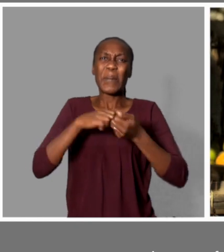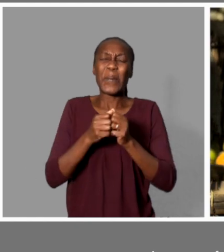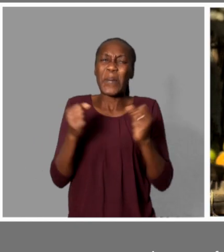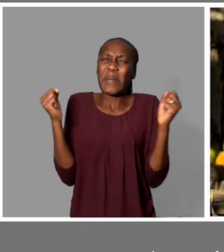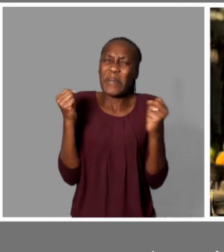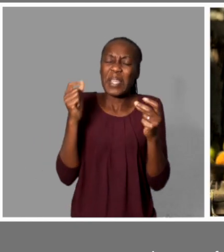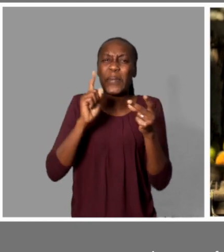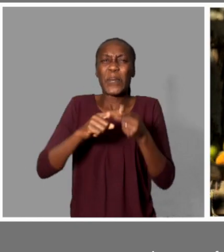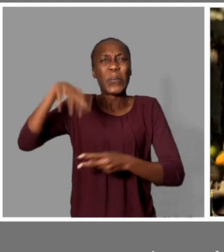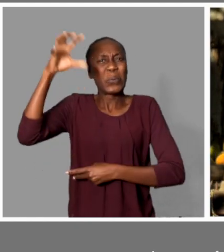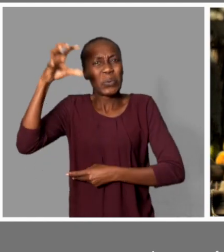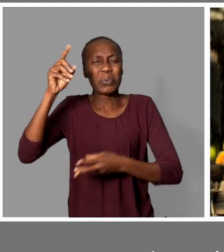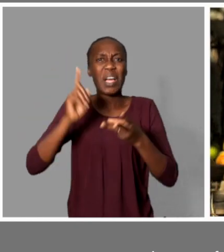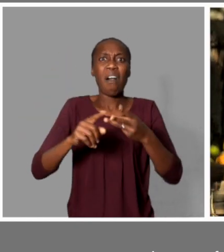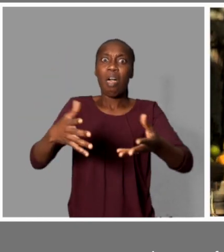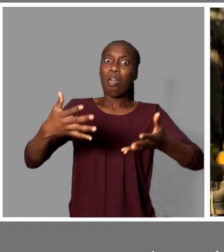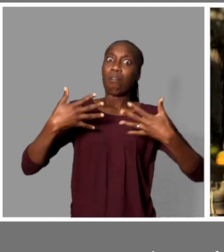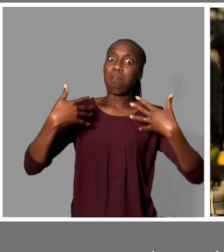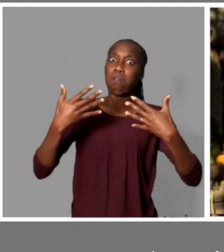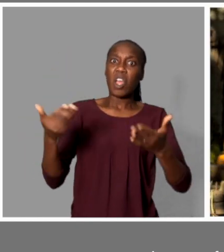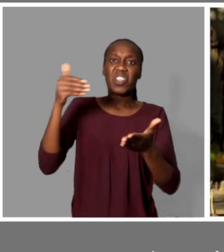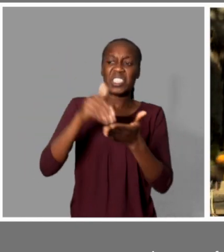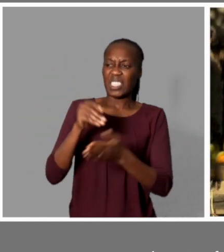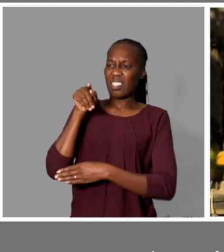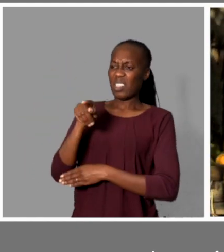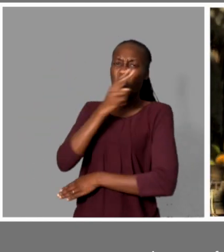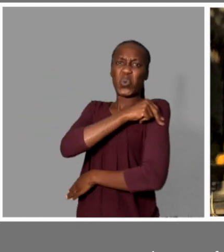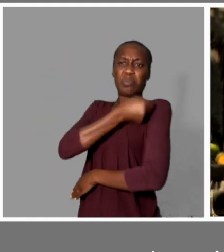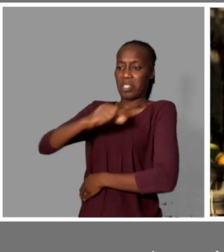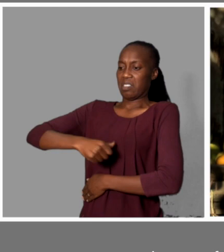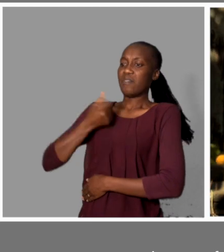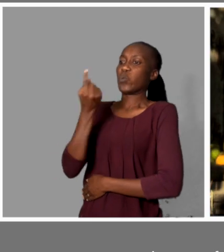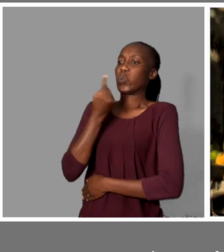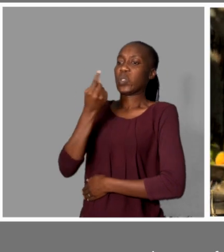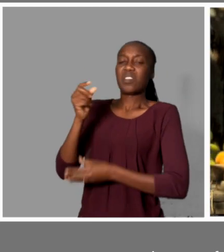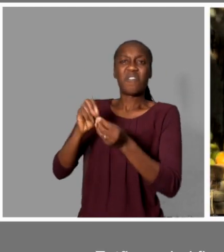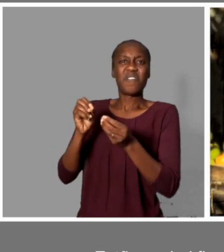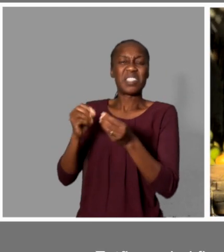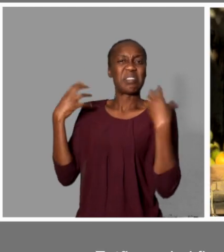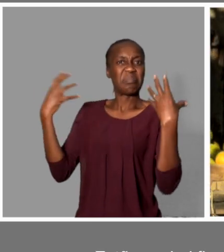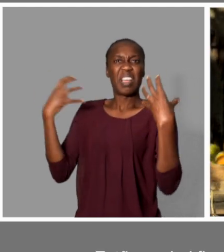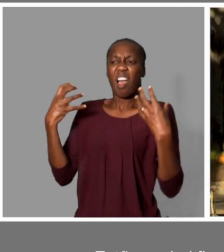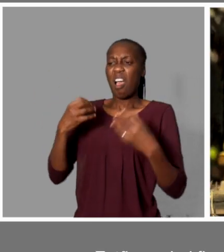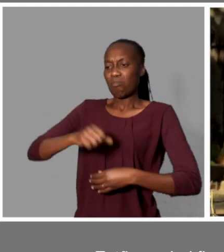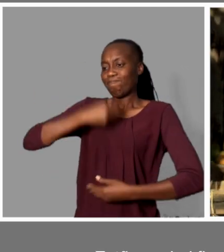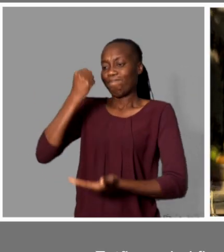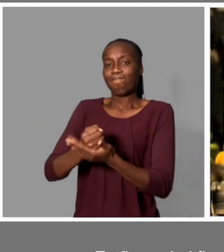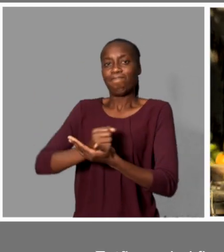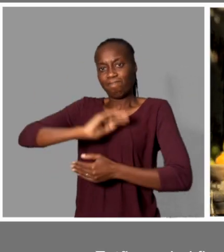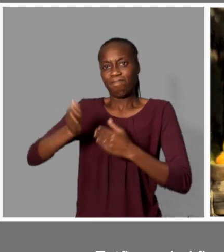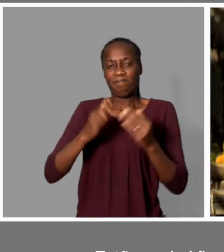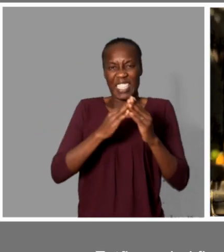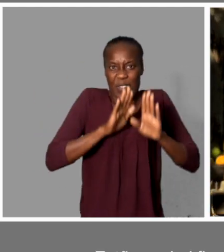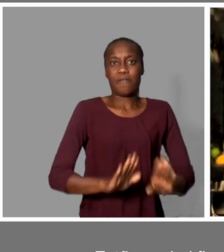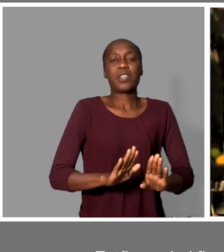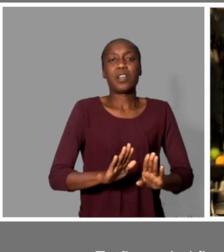Tem que apanhar frio, chuva, calor, para depois eu chegar lá pessoalmente e fazer. Então, eu acabei ficando, e